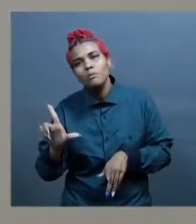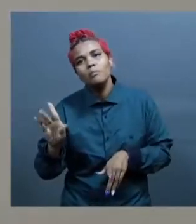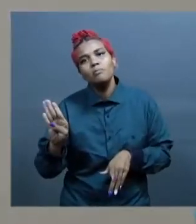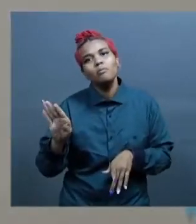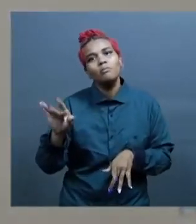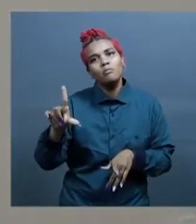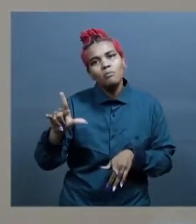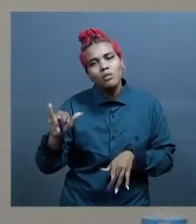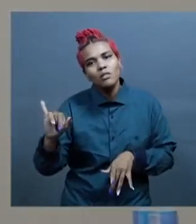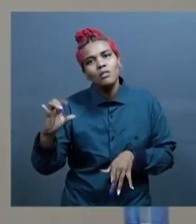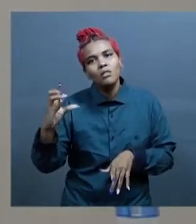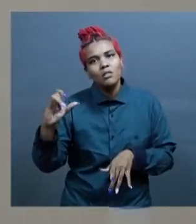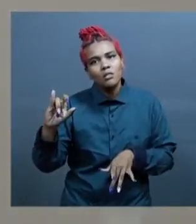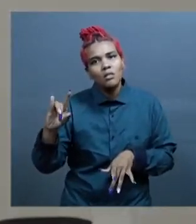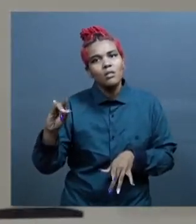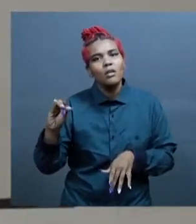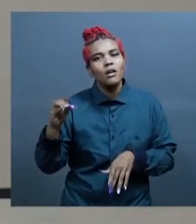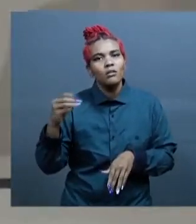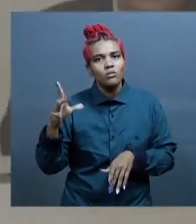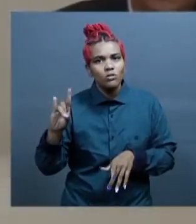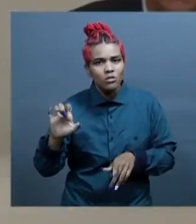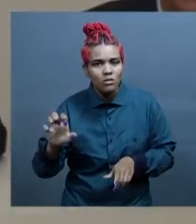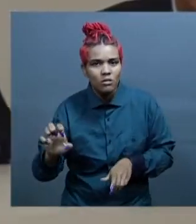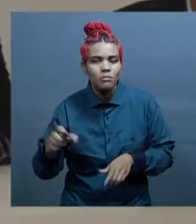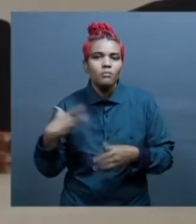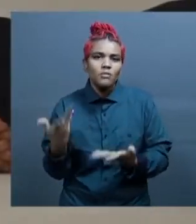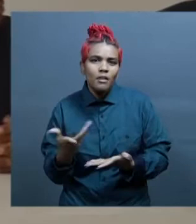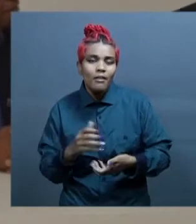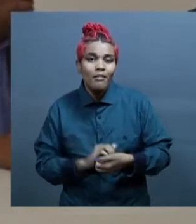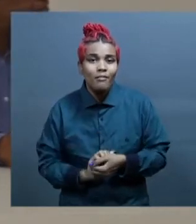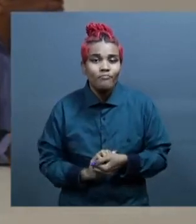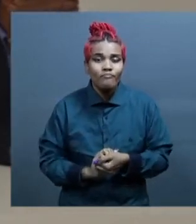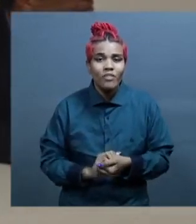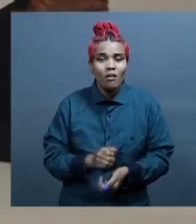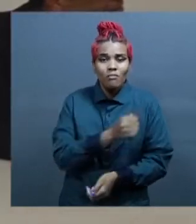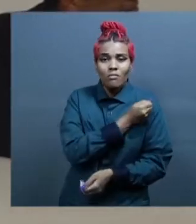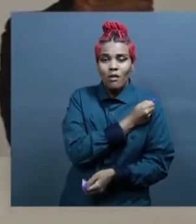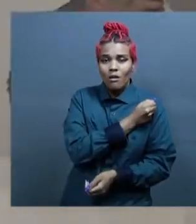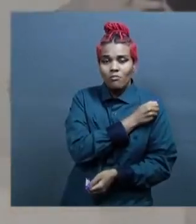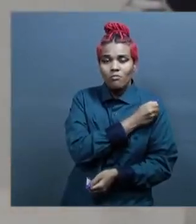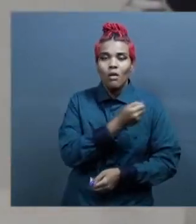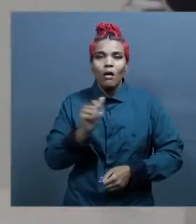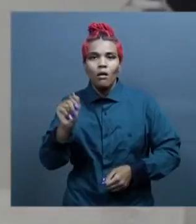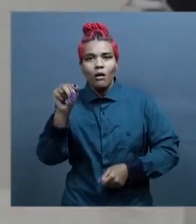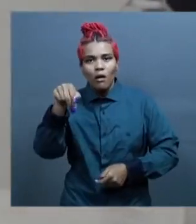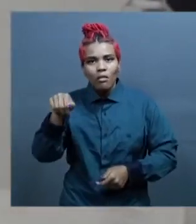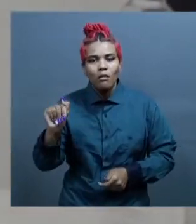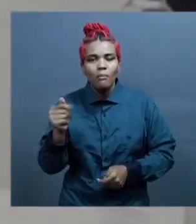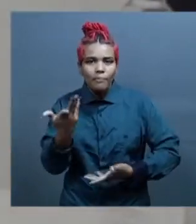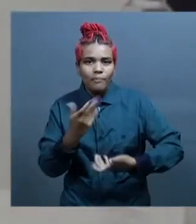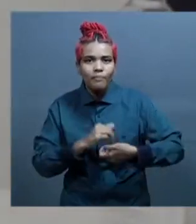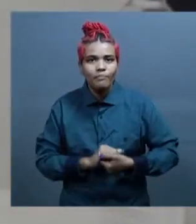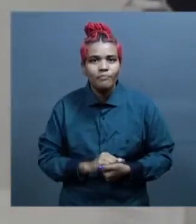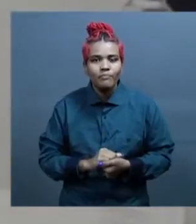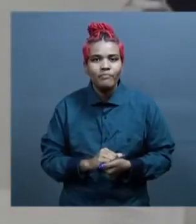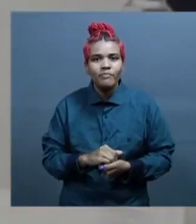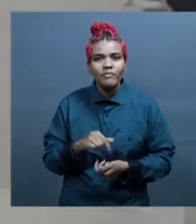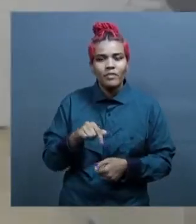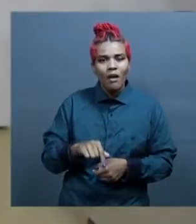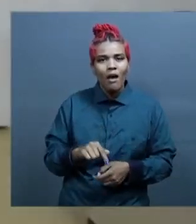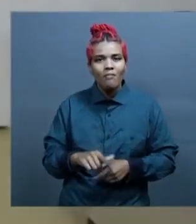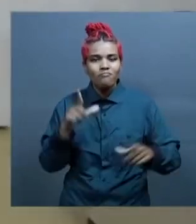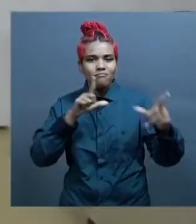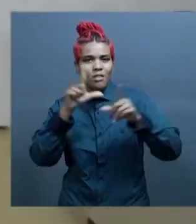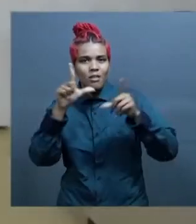estudante ana clara caurin a fundação de rádio e televisão educativa de ver lândia